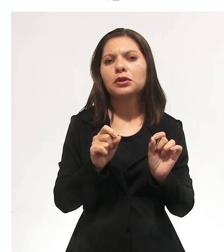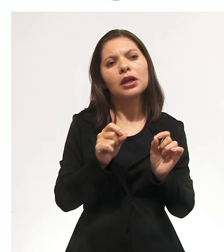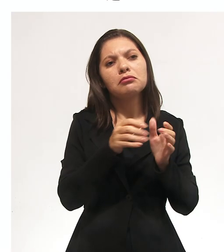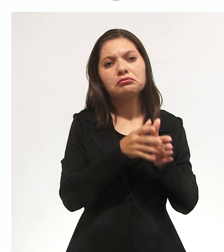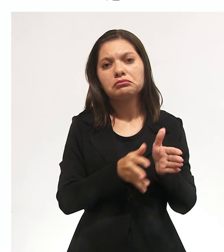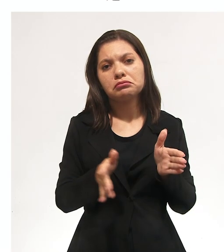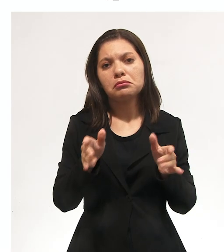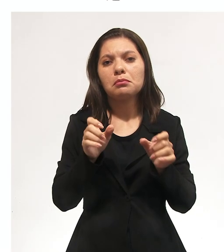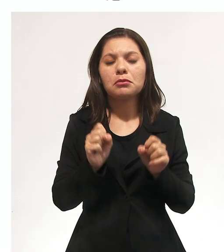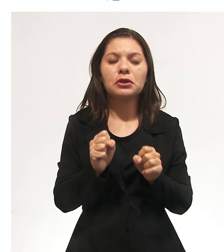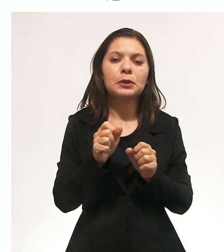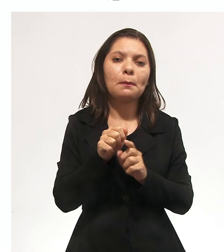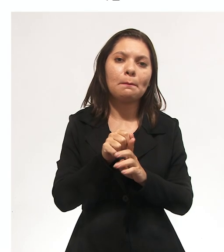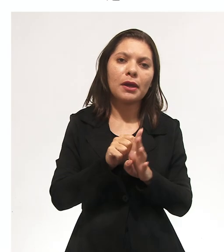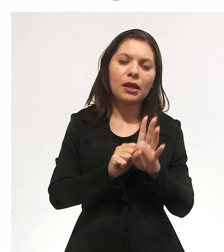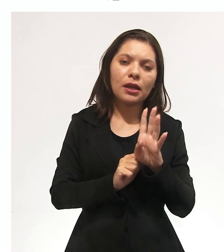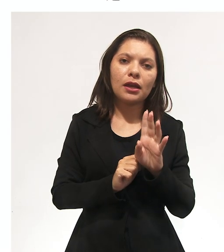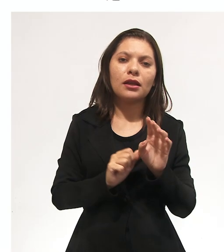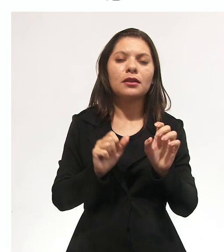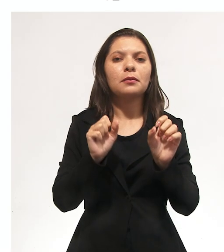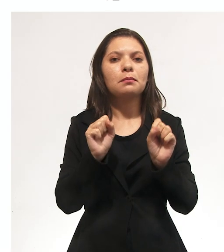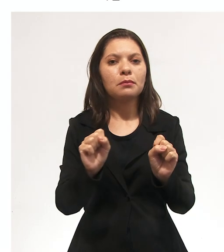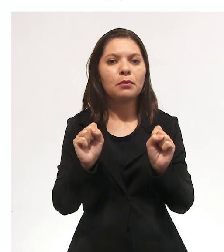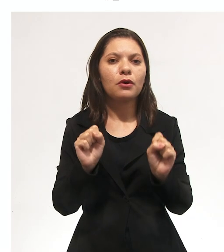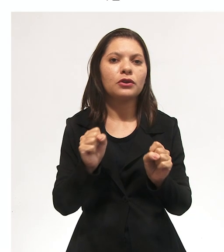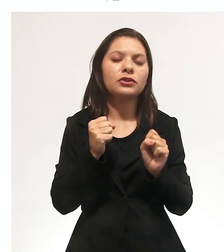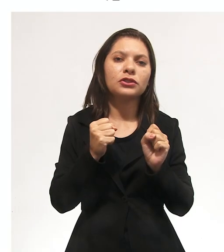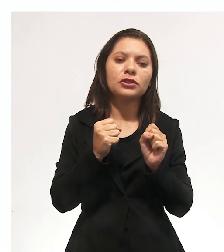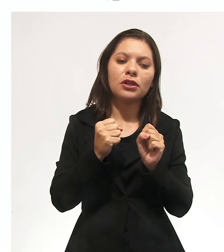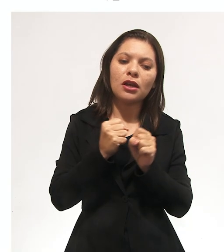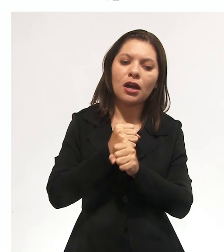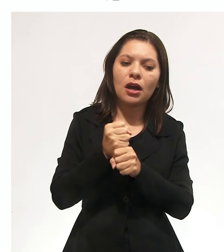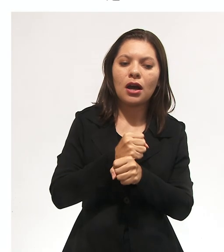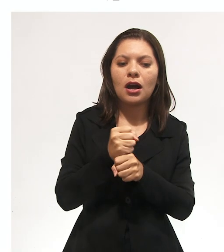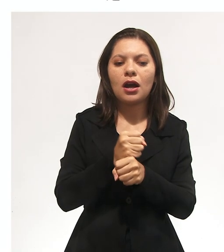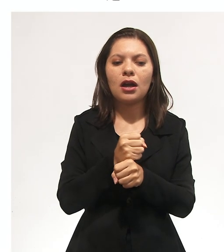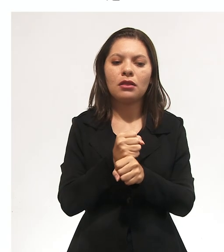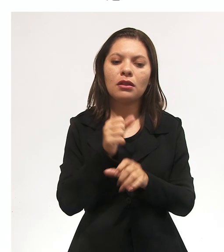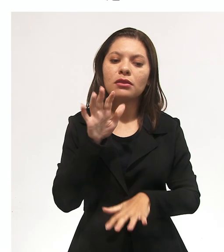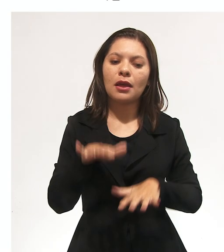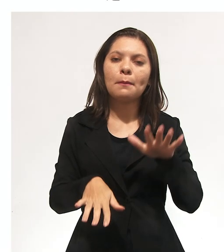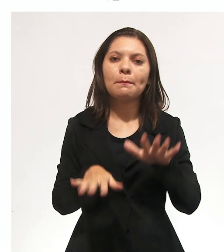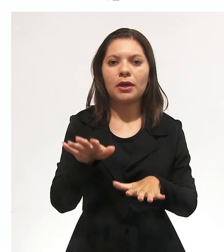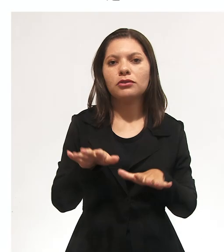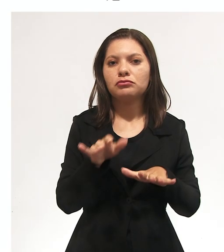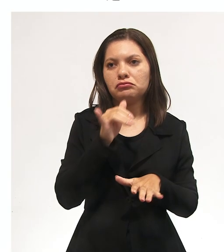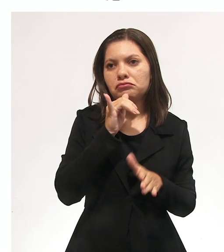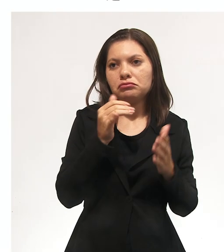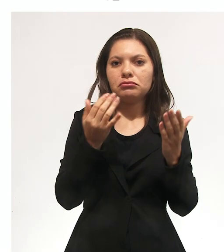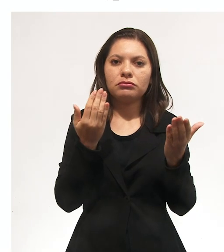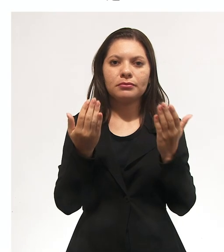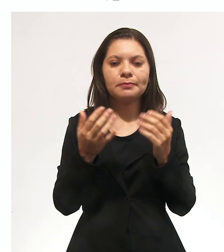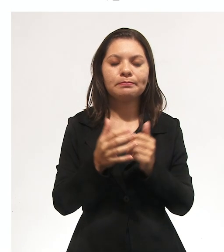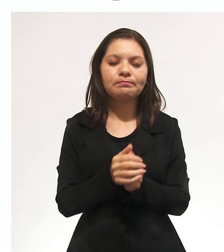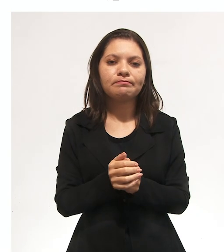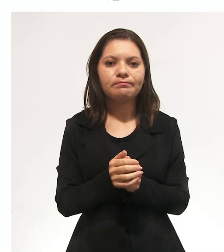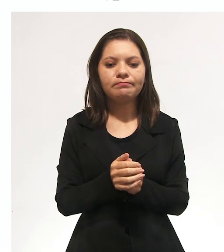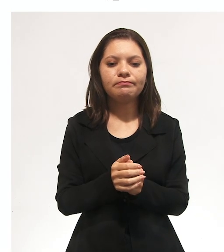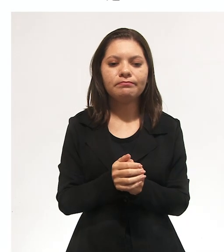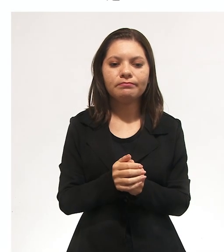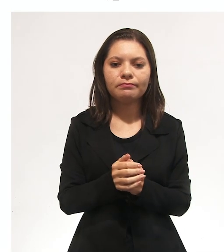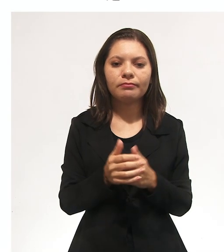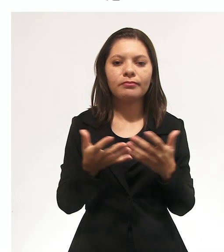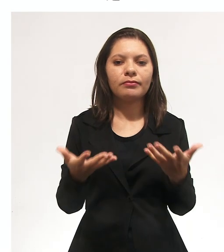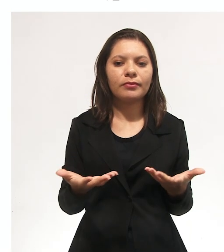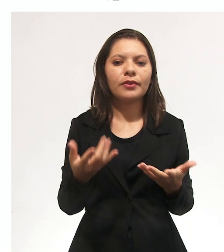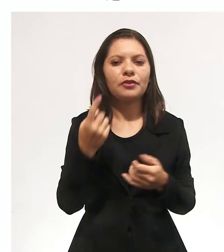ser meses, né? Ano, tudo depende de acordo com o exemplo. Então, de acordo com